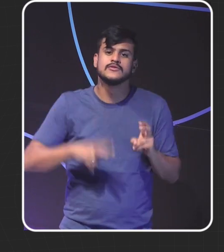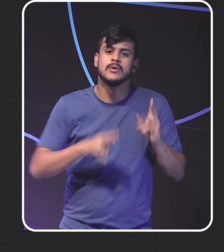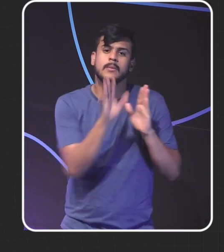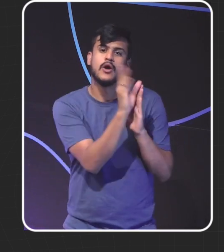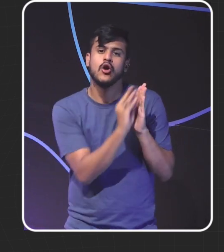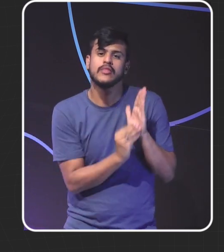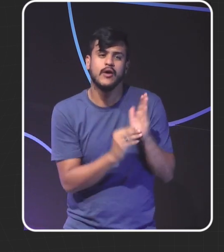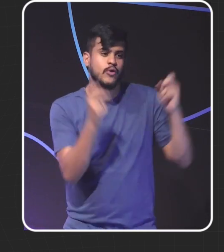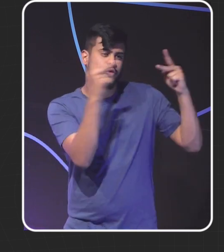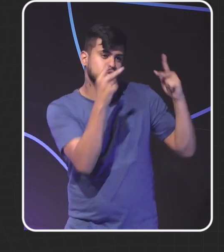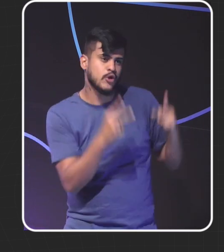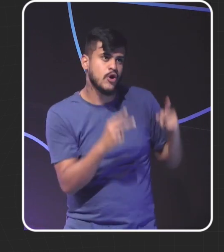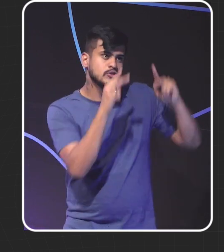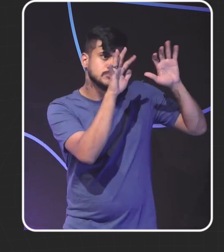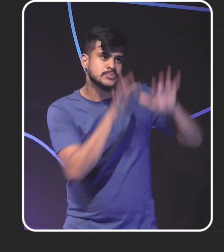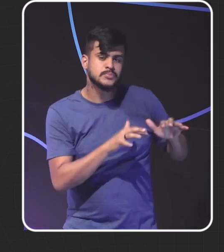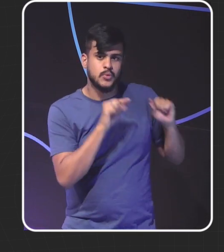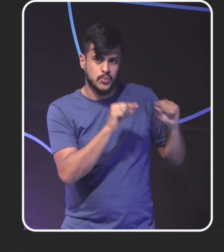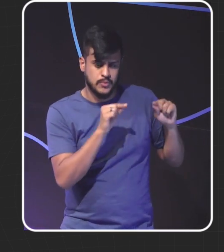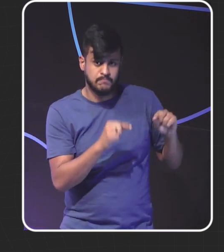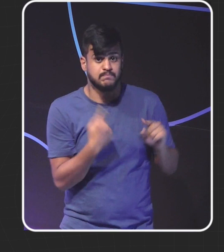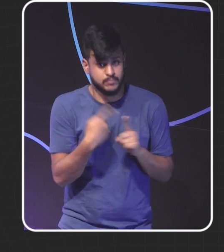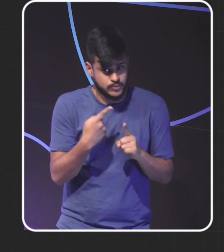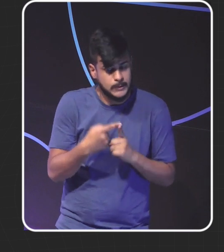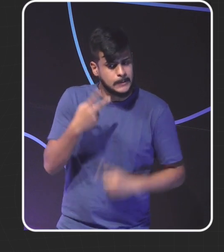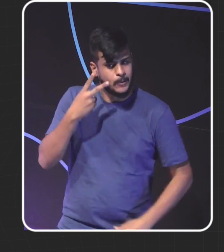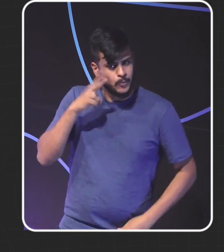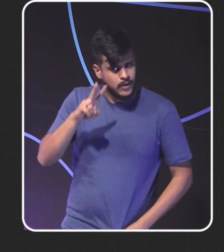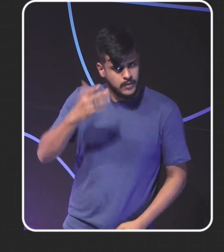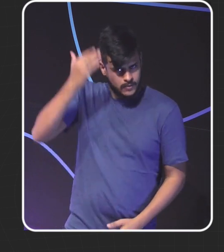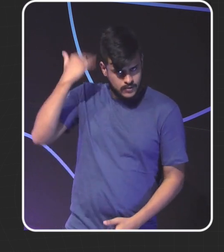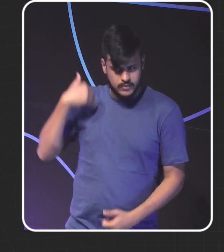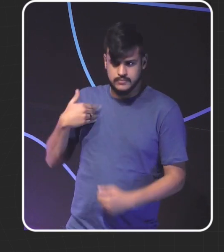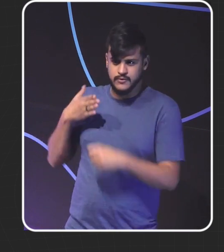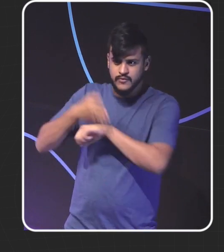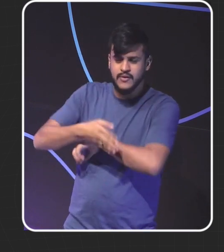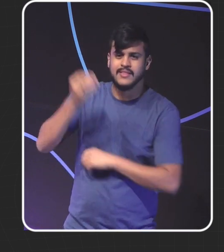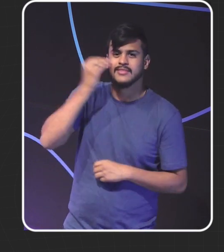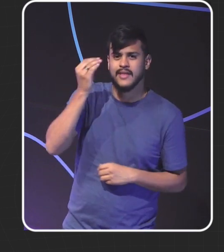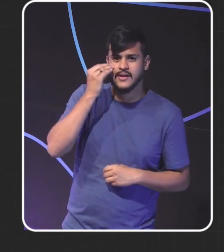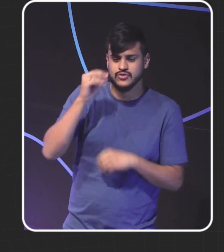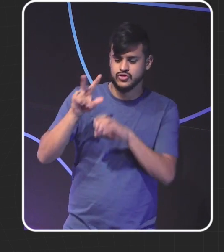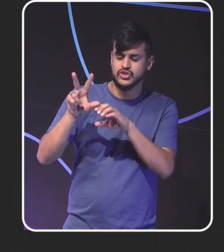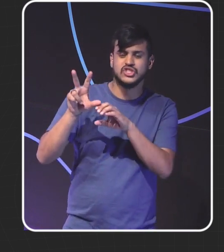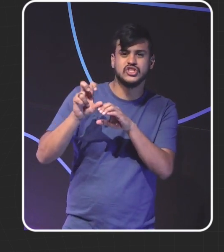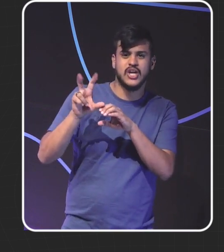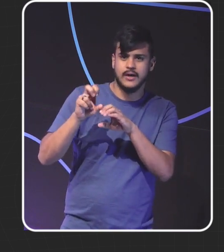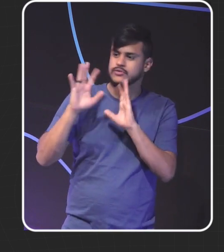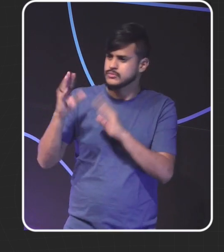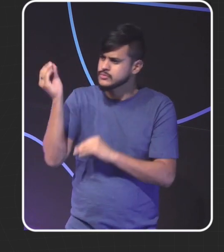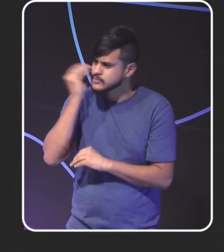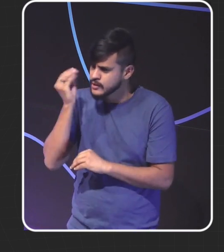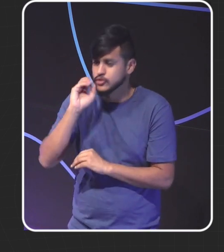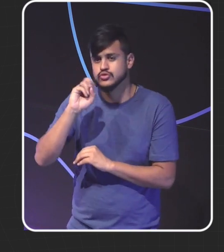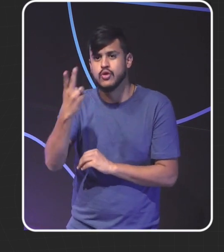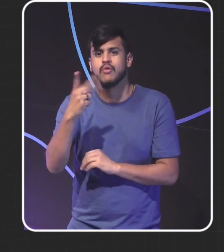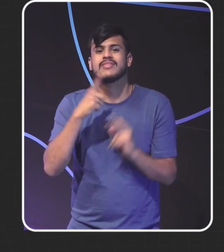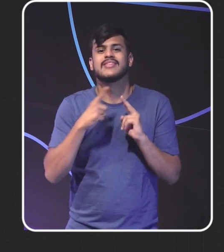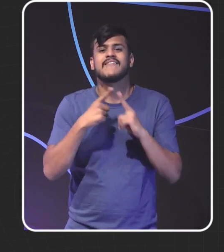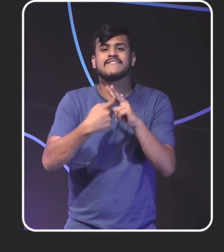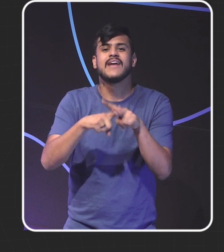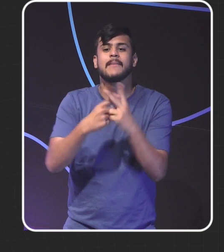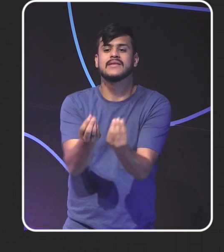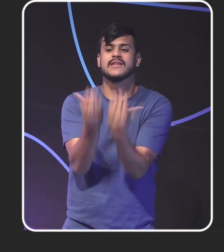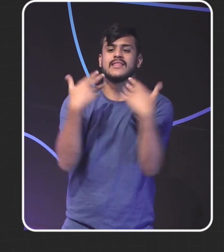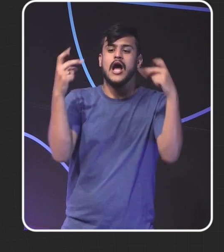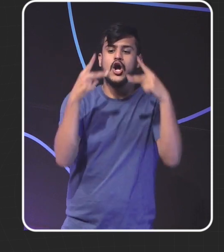de código, que eu lembro que eu cheguei a fazer alguns testes, tanto com o chat GPT como algumas ferramentas que geram código automático,